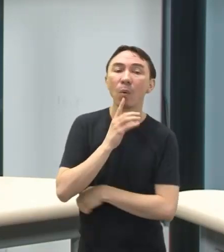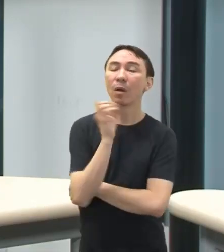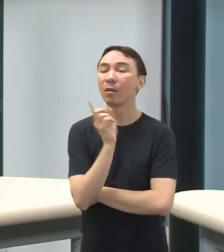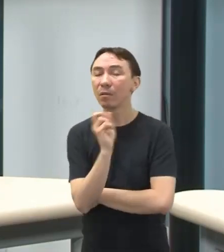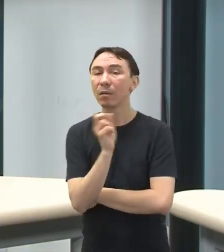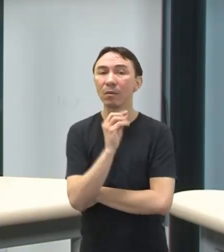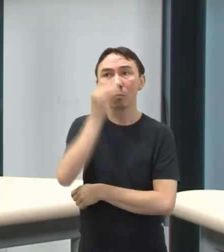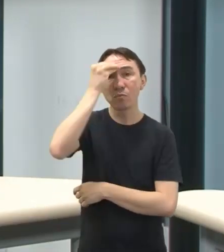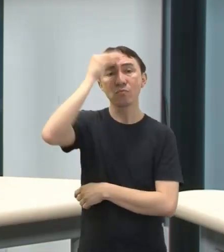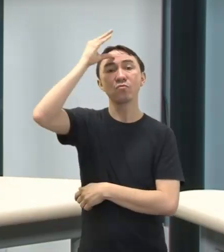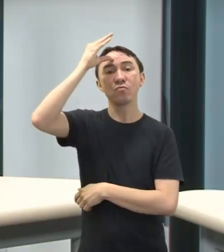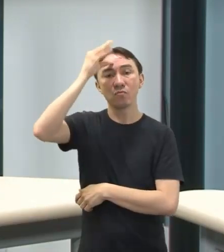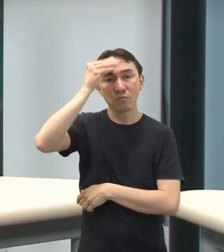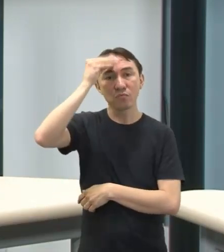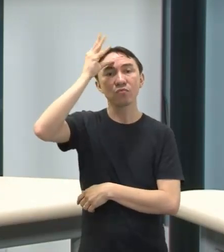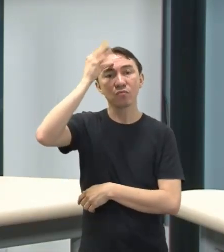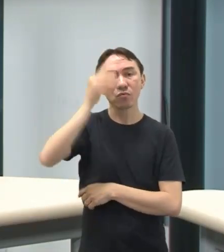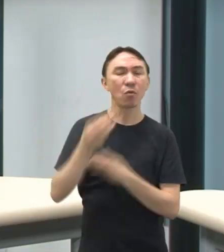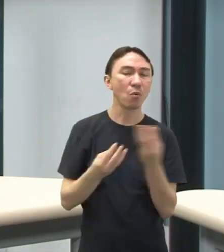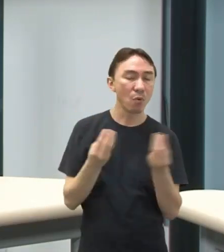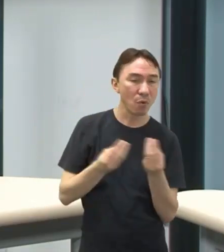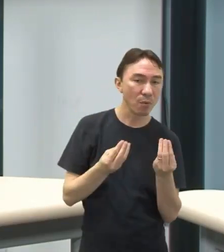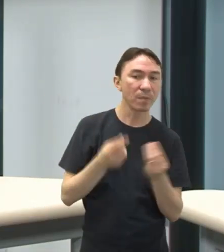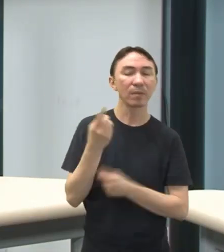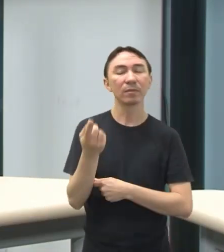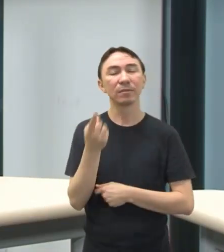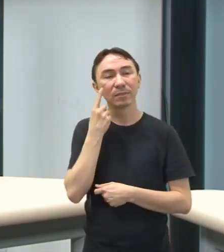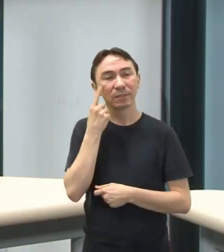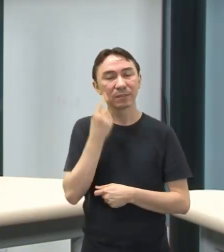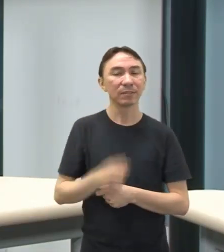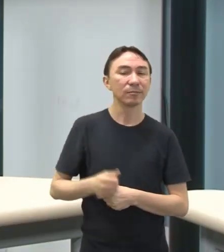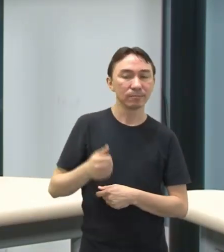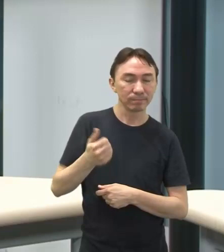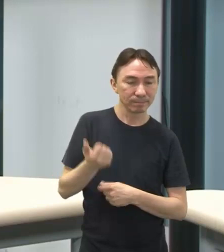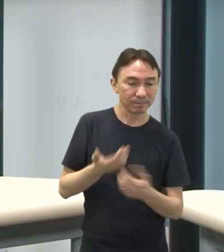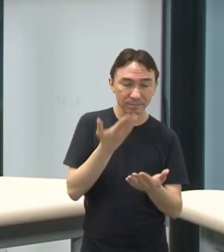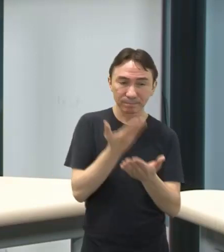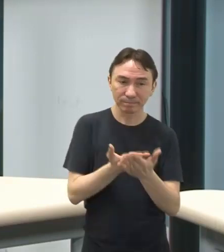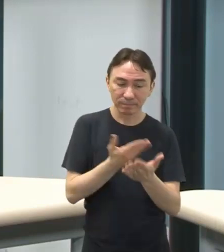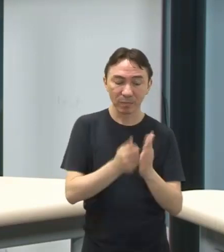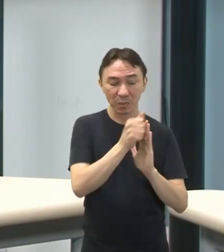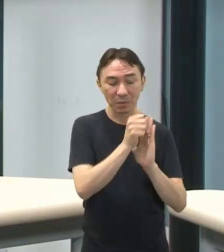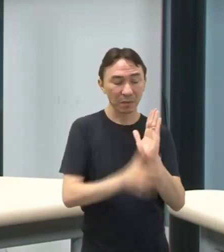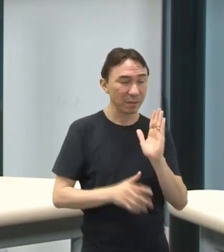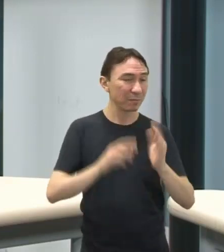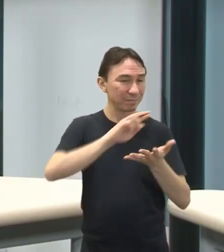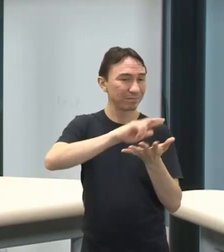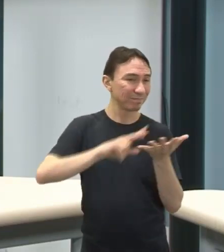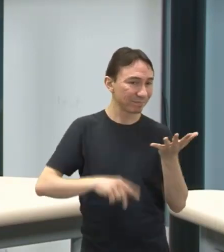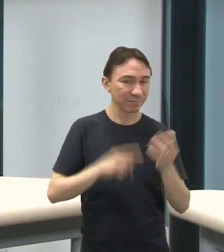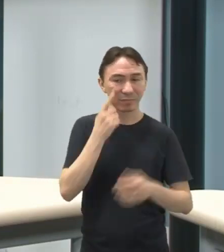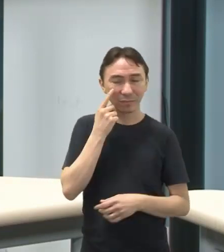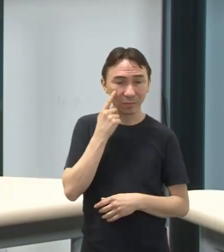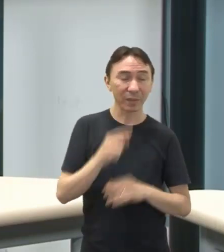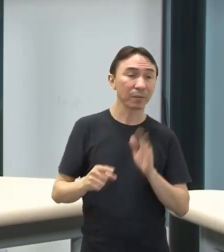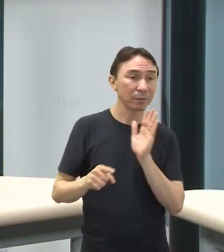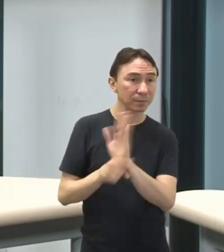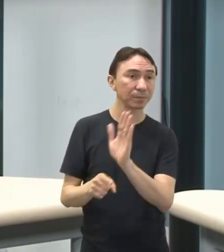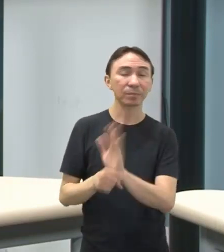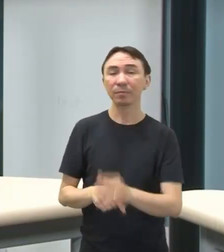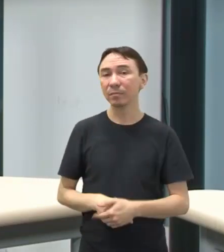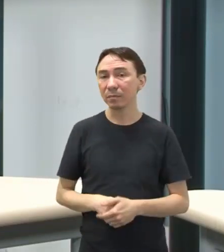a visualizar as diferentes formas de aplicação e também a gente pode partir de questionários